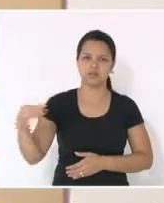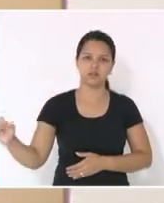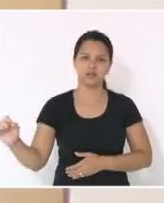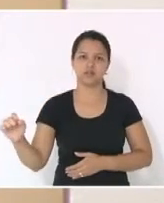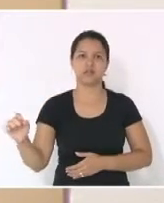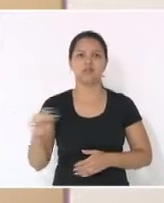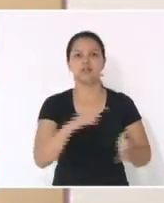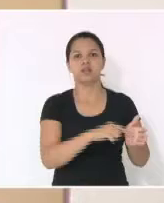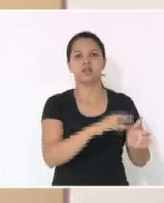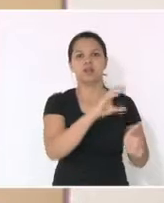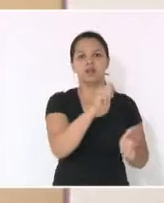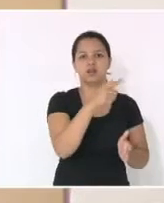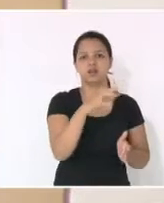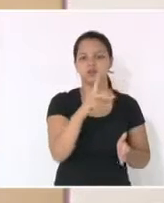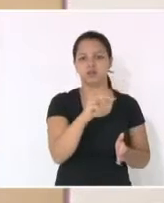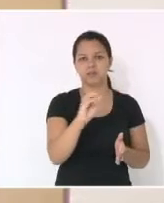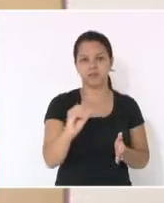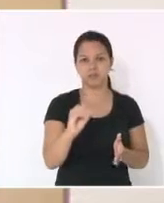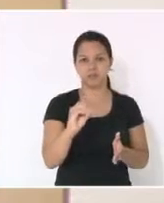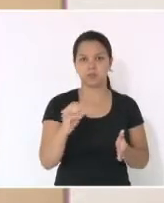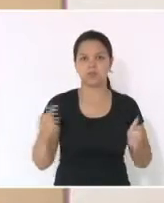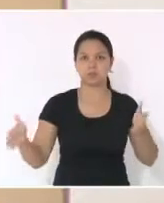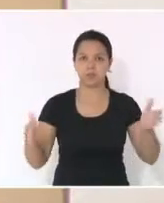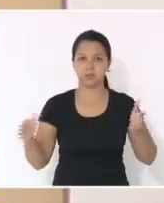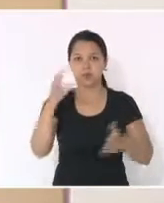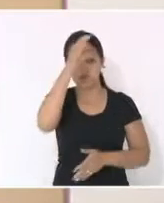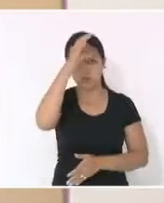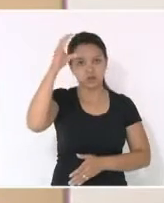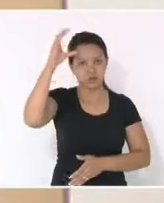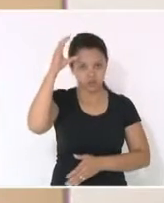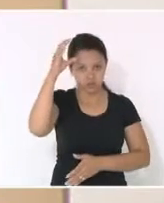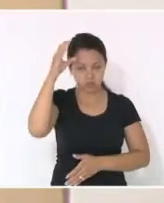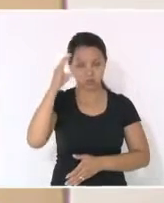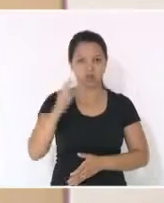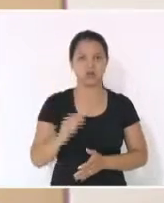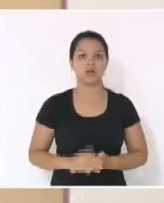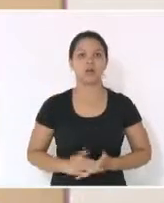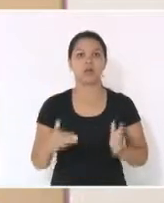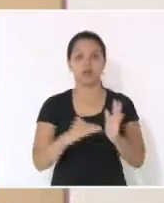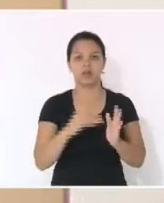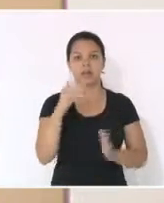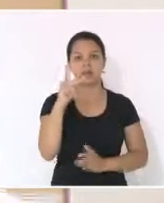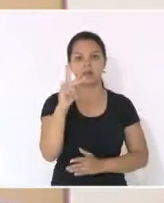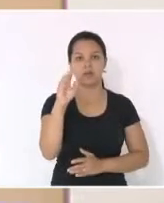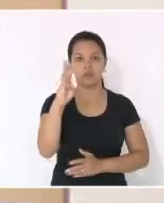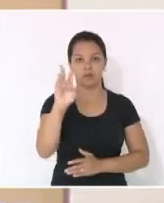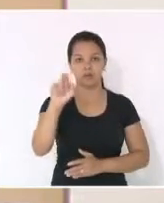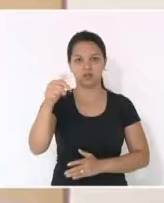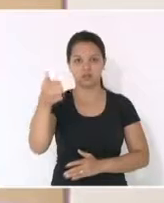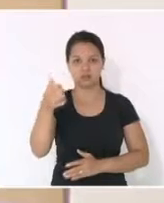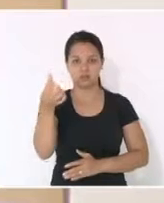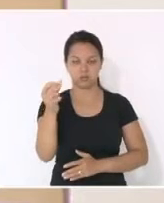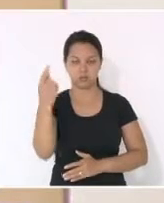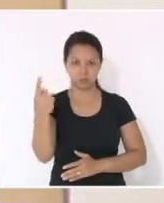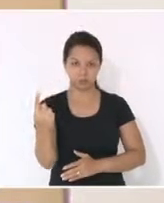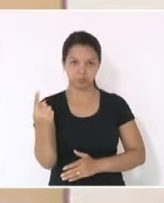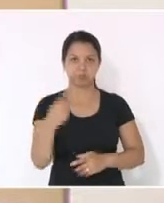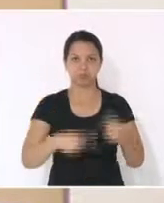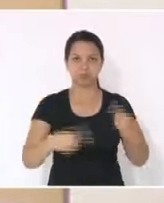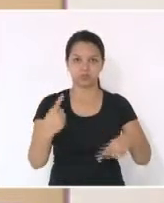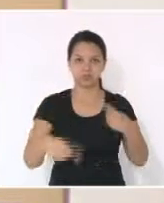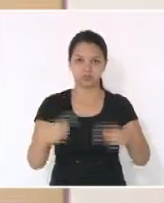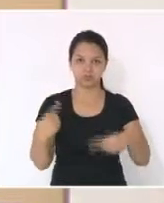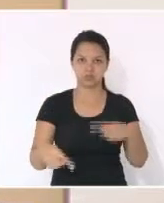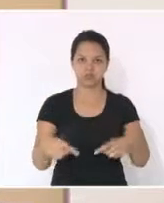município de criciúma a br 101 em discussão no governo que queira discutir em votação quem estiver de acordo